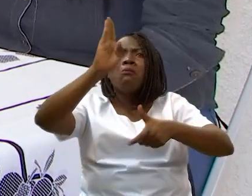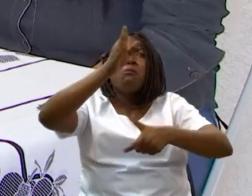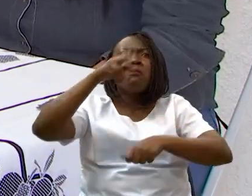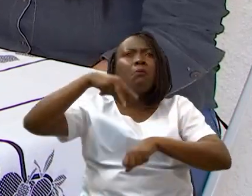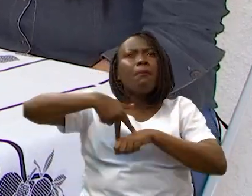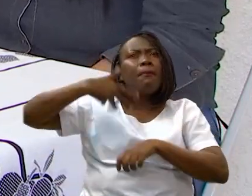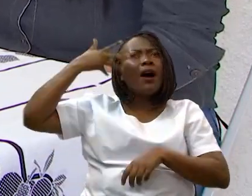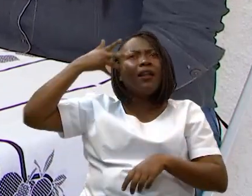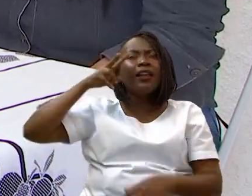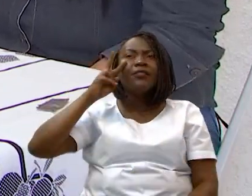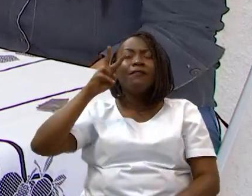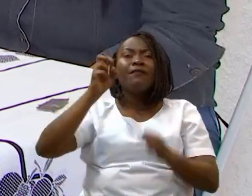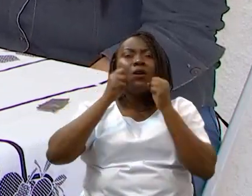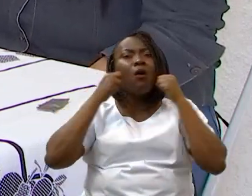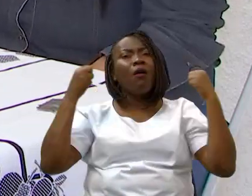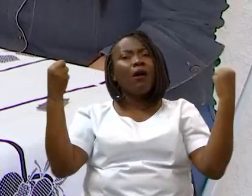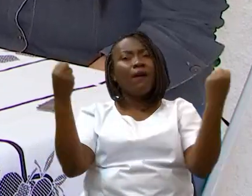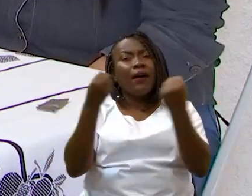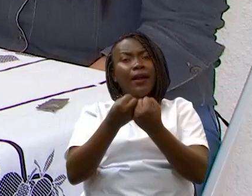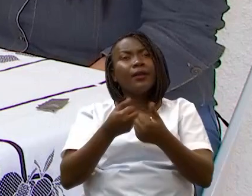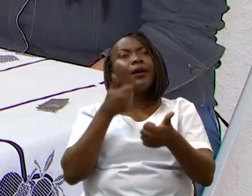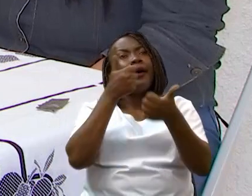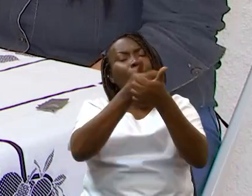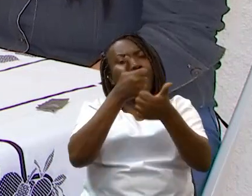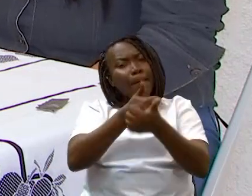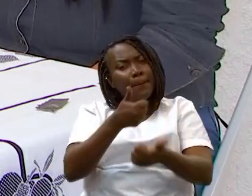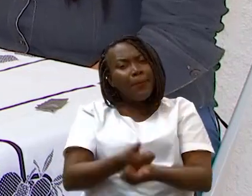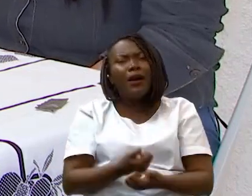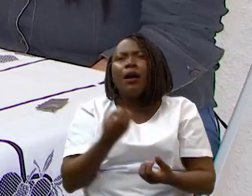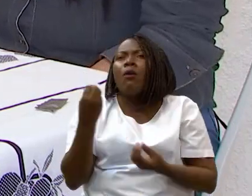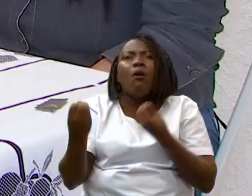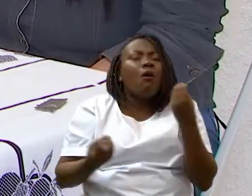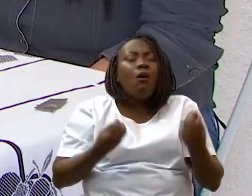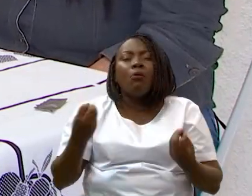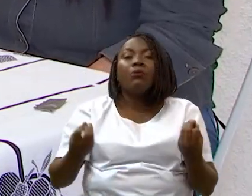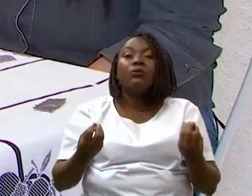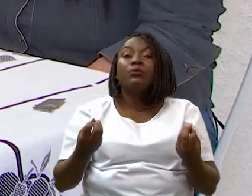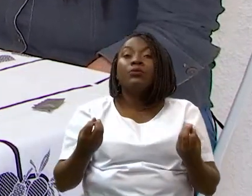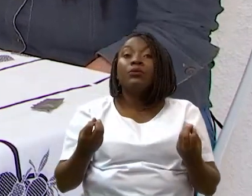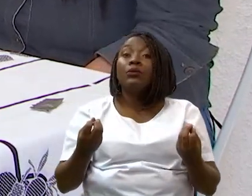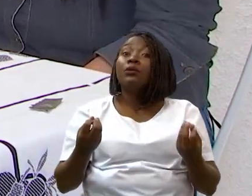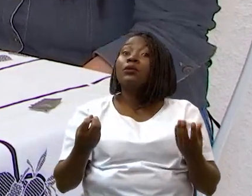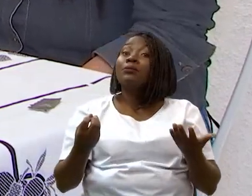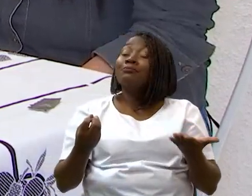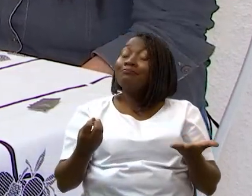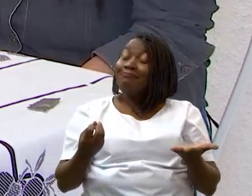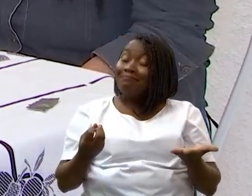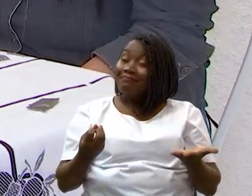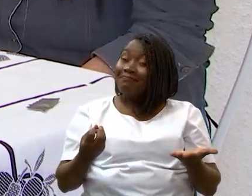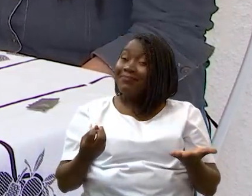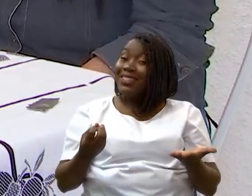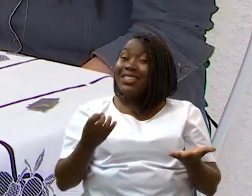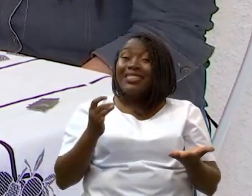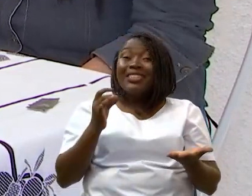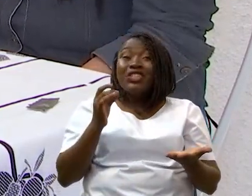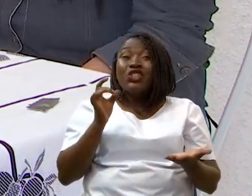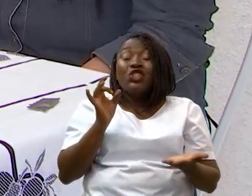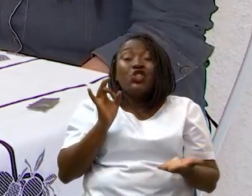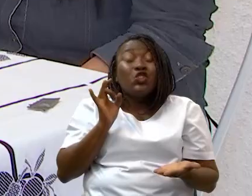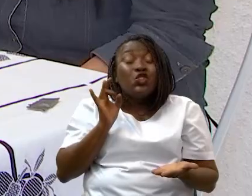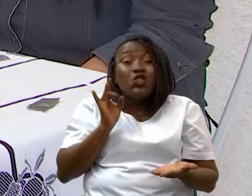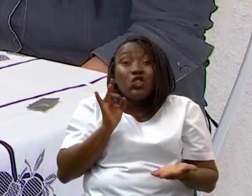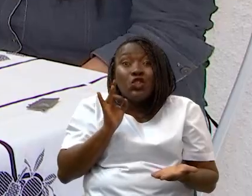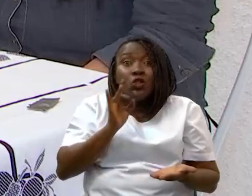fazer palestra ou ver congressos, a gente acompanha como as coisas estão, e isso é uma coisa que só